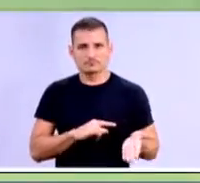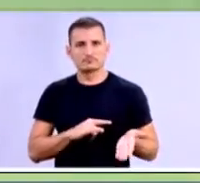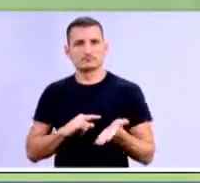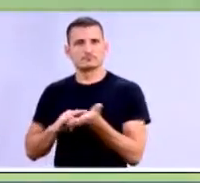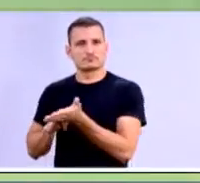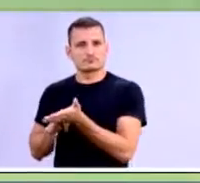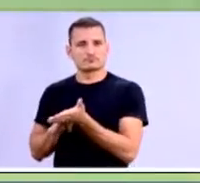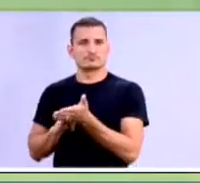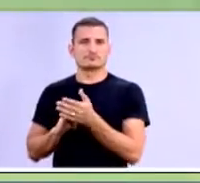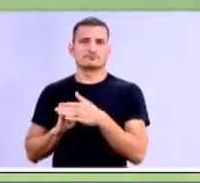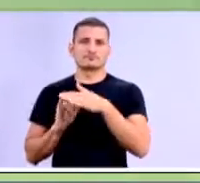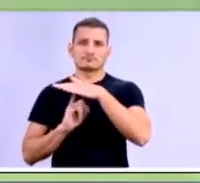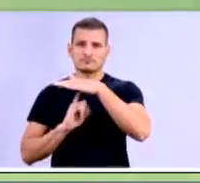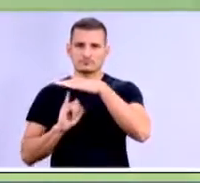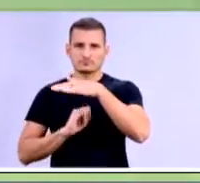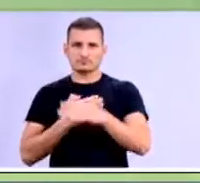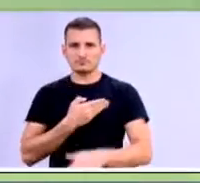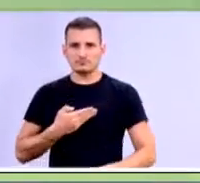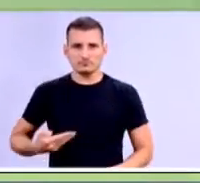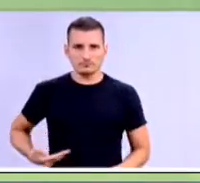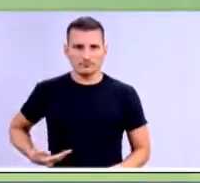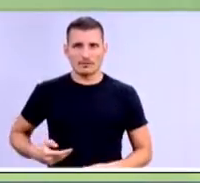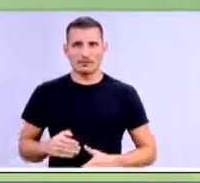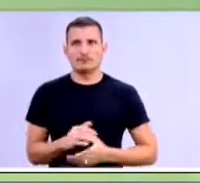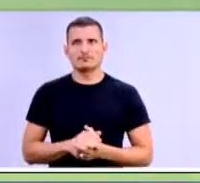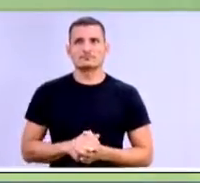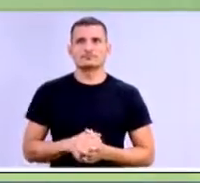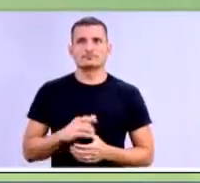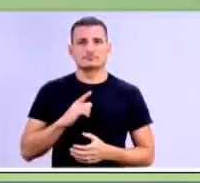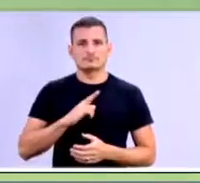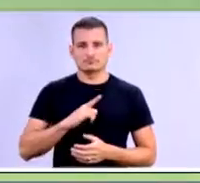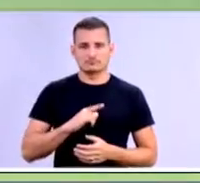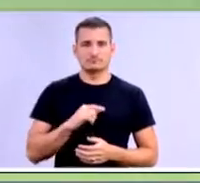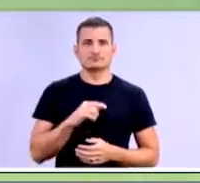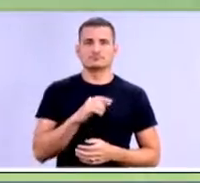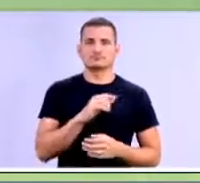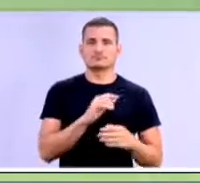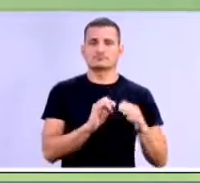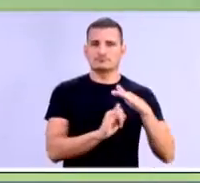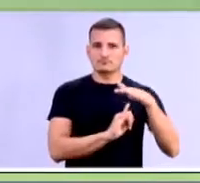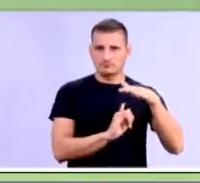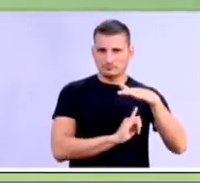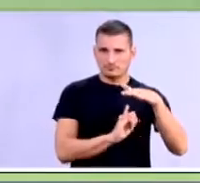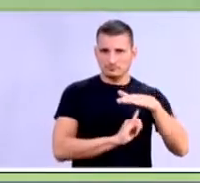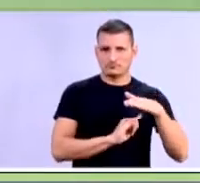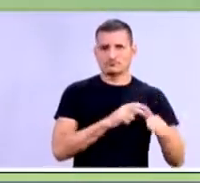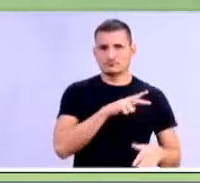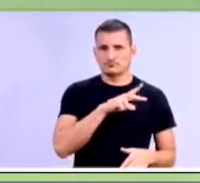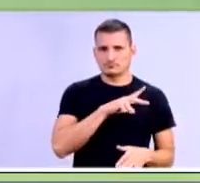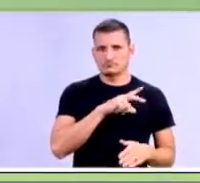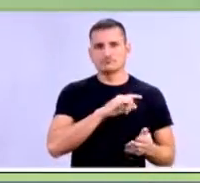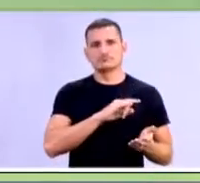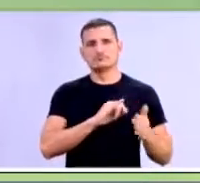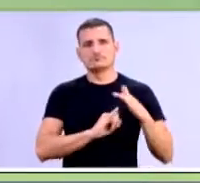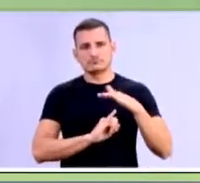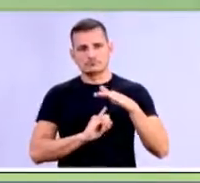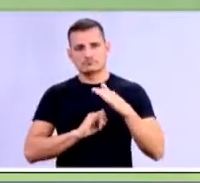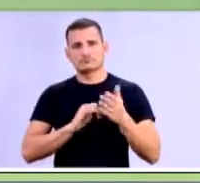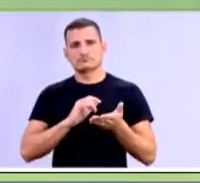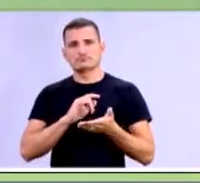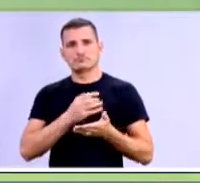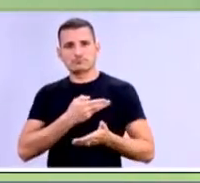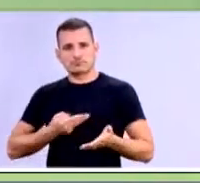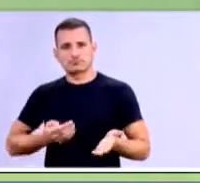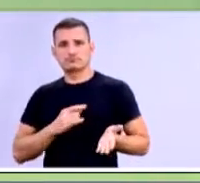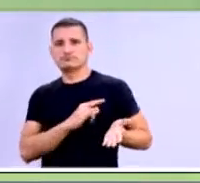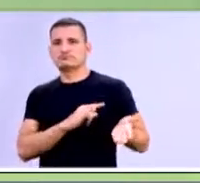uma instituição pública. Então, nós temos uma privada mandando um documento para uma pública. Ok. Qual